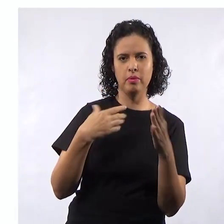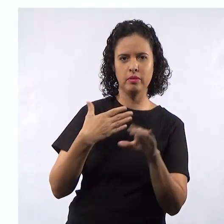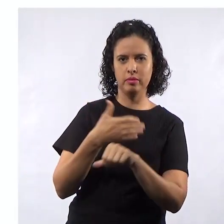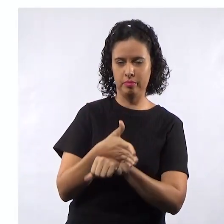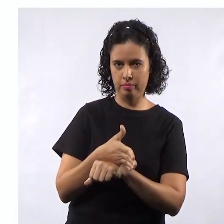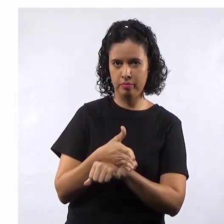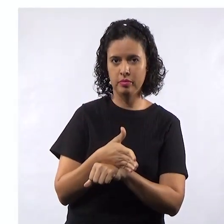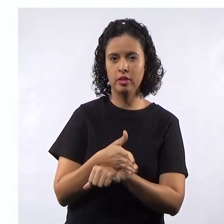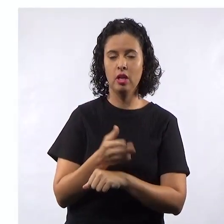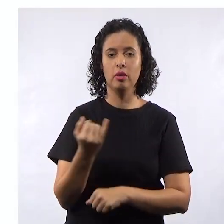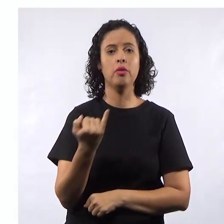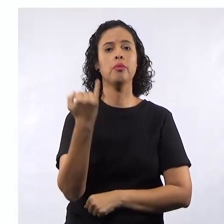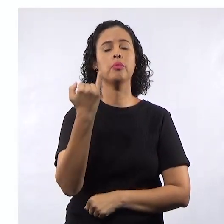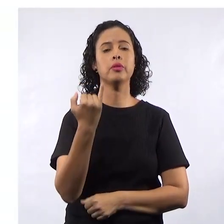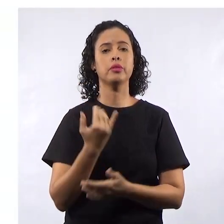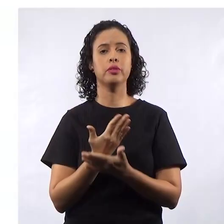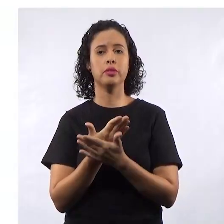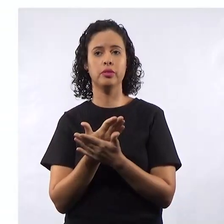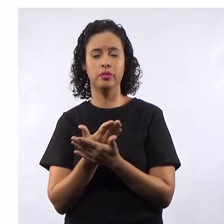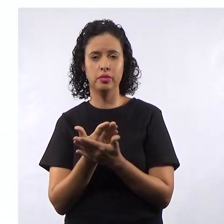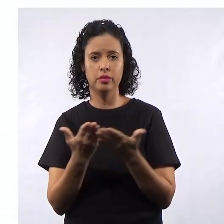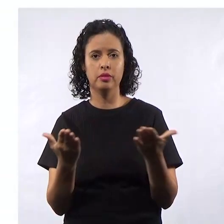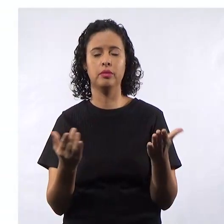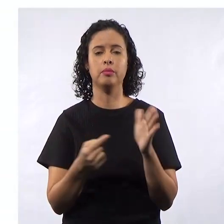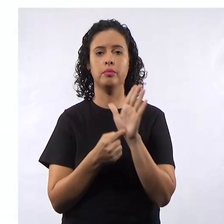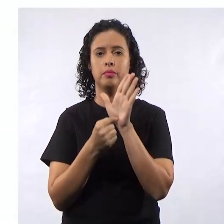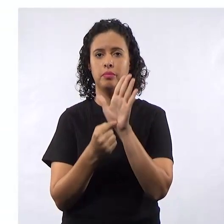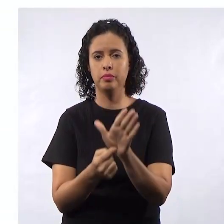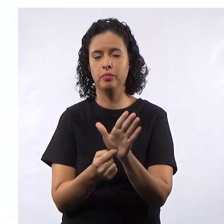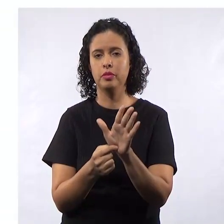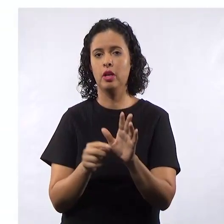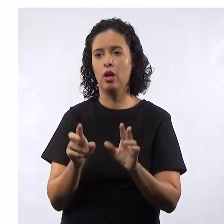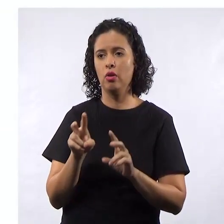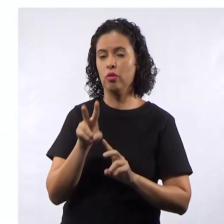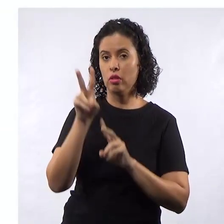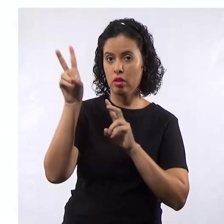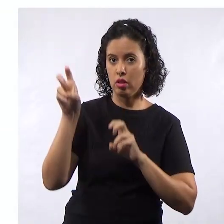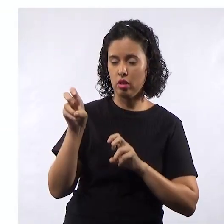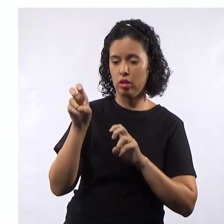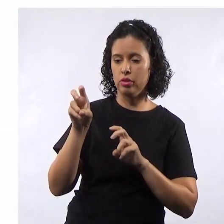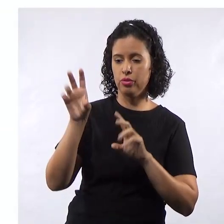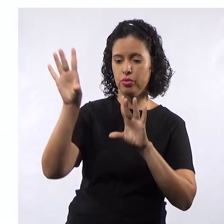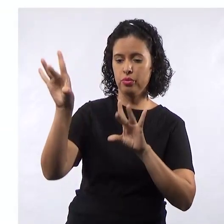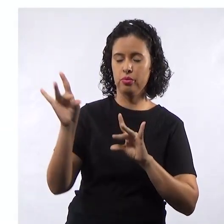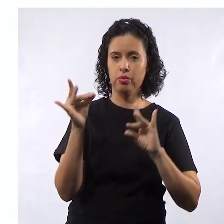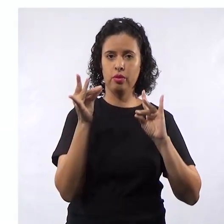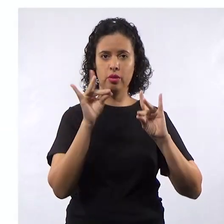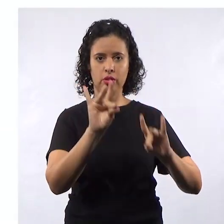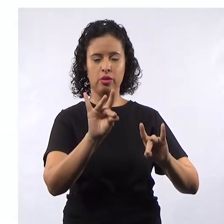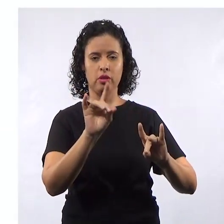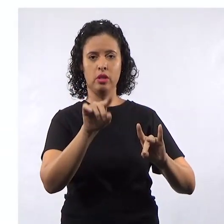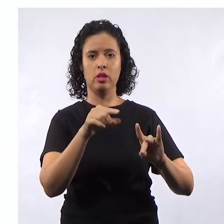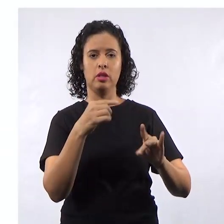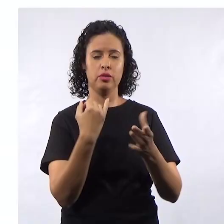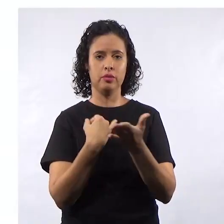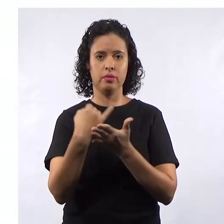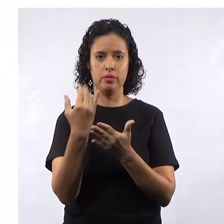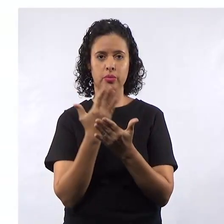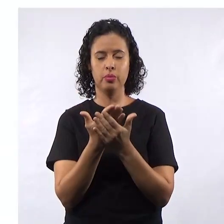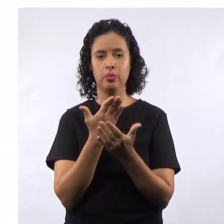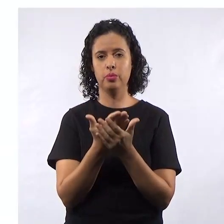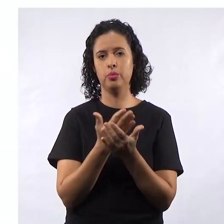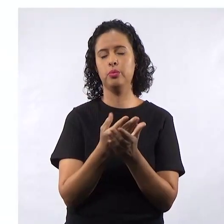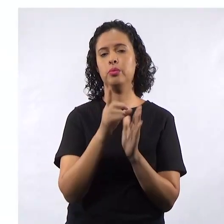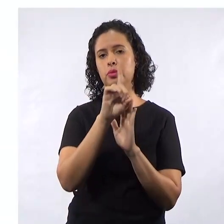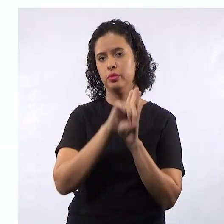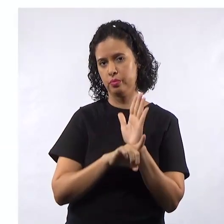acesso. Então é muito importante, aqui ele traz aqui um trecho onde ele destaca a importância aí da introdução ao estudo do direito,